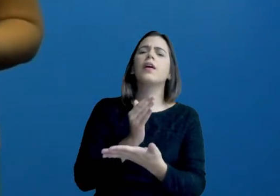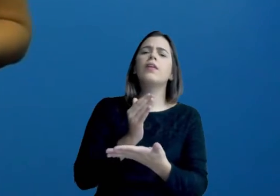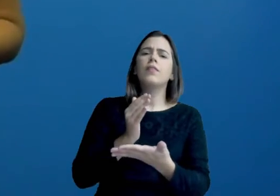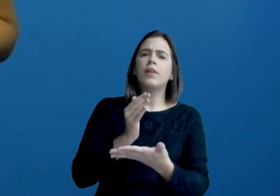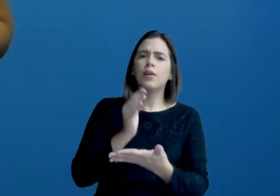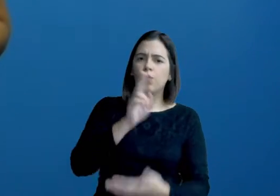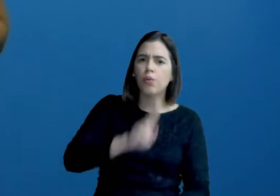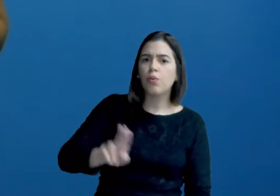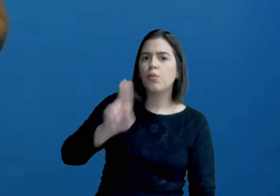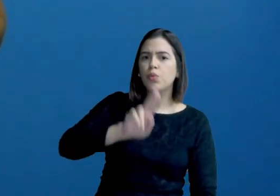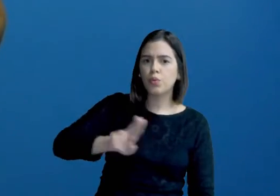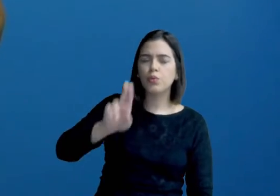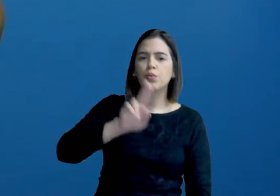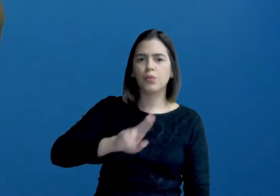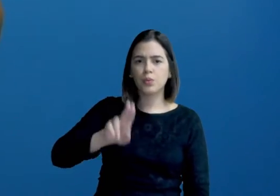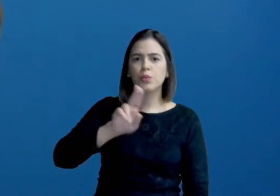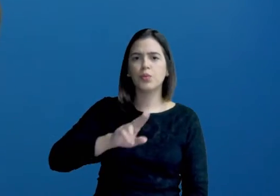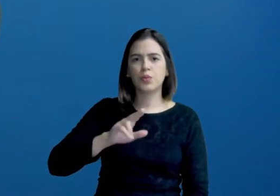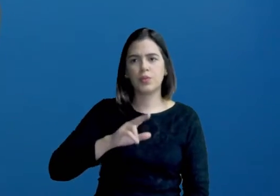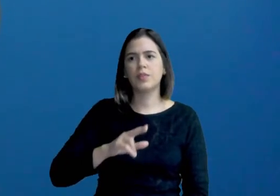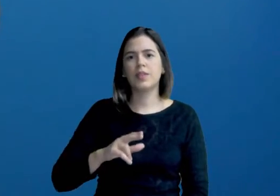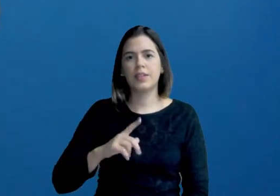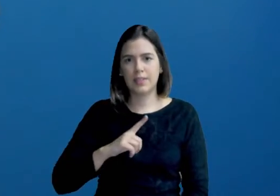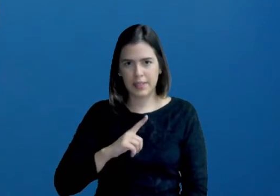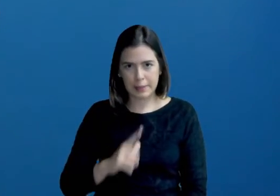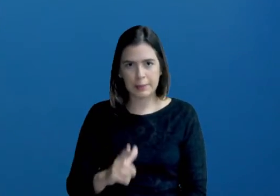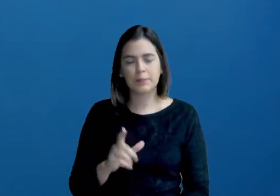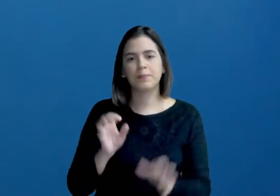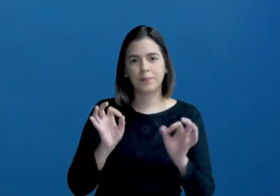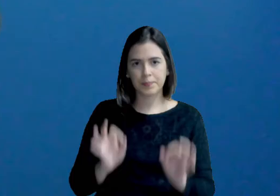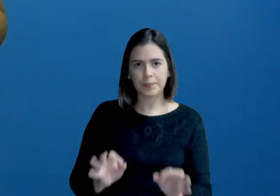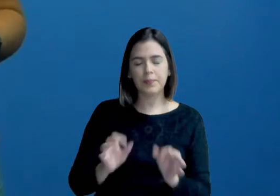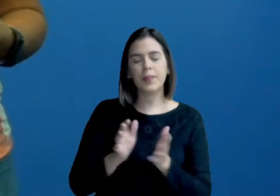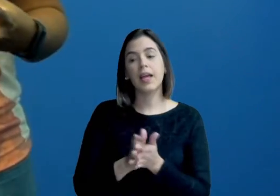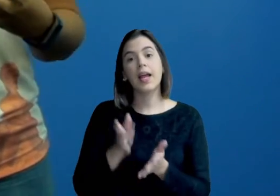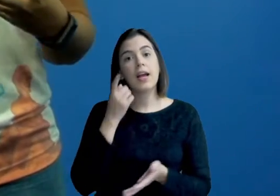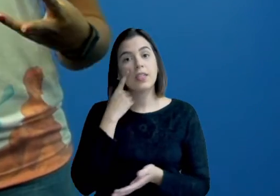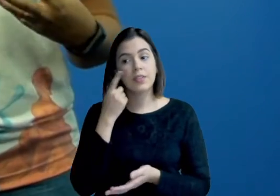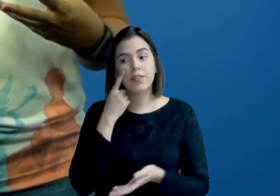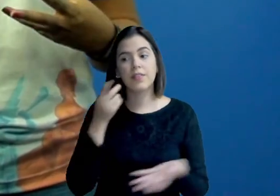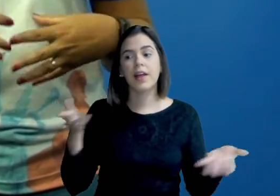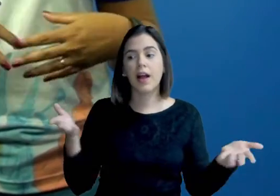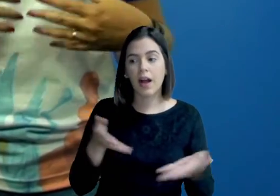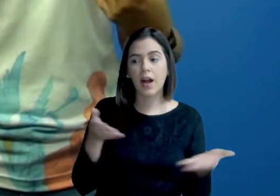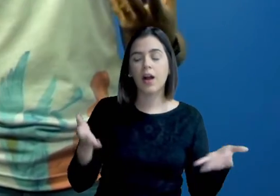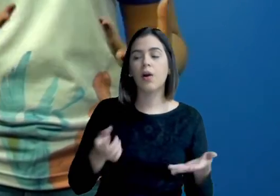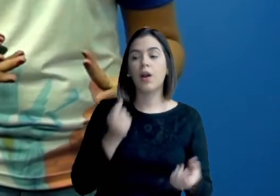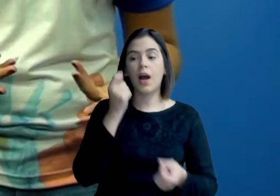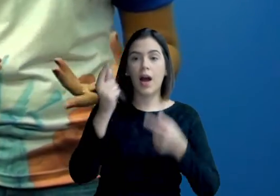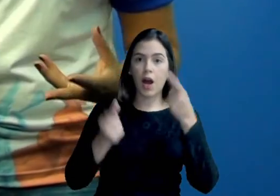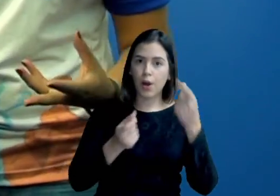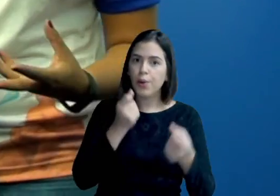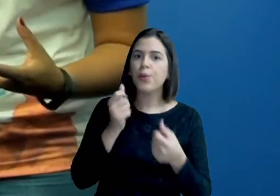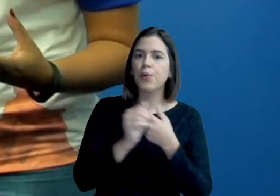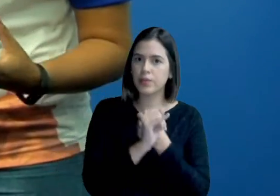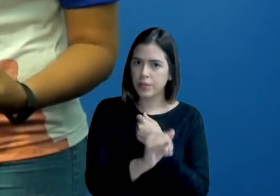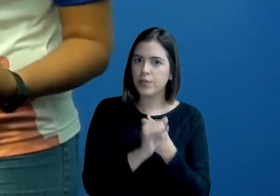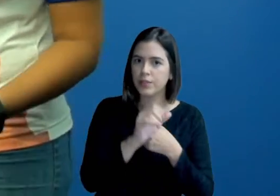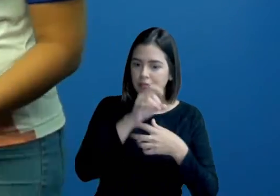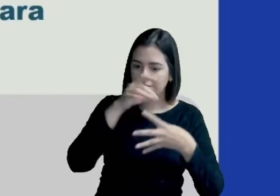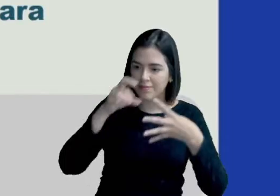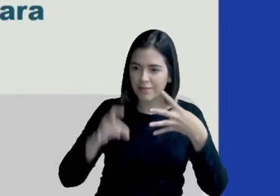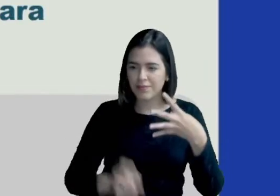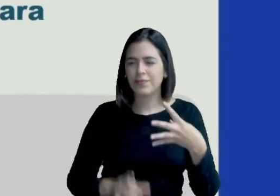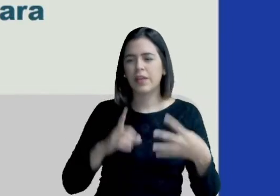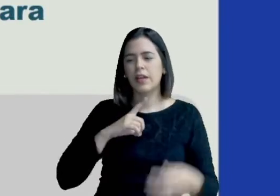com esse uso que ela tá tendo. E aí a gente vai ver agora alguns desses tipos, tá